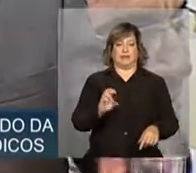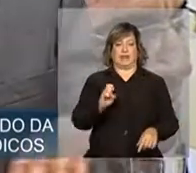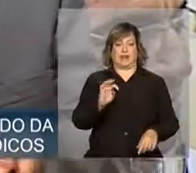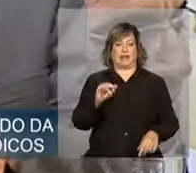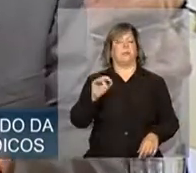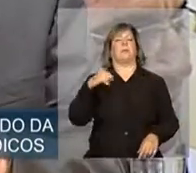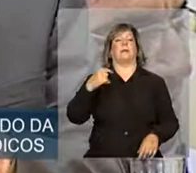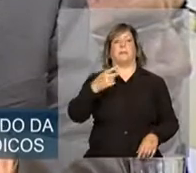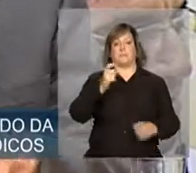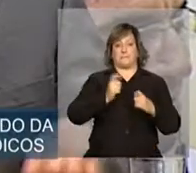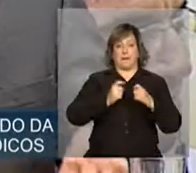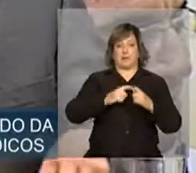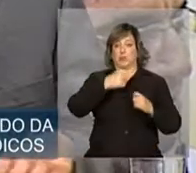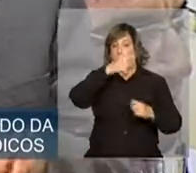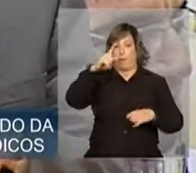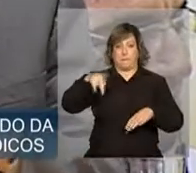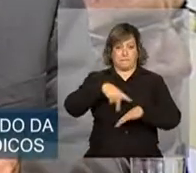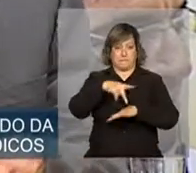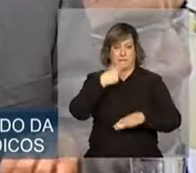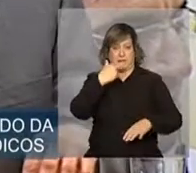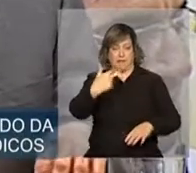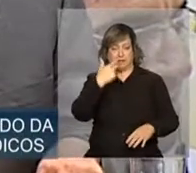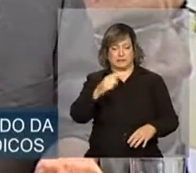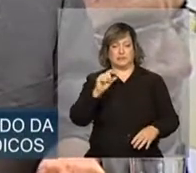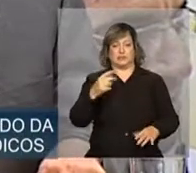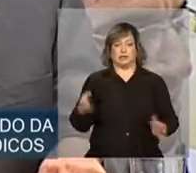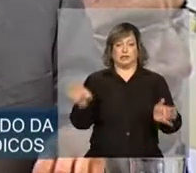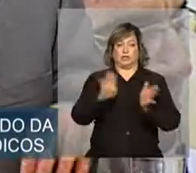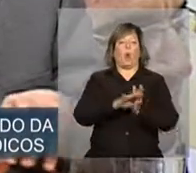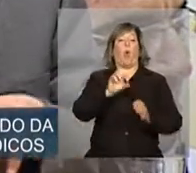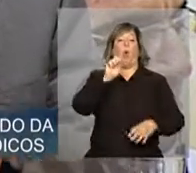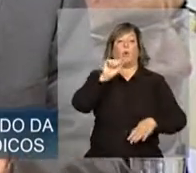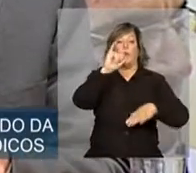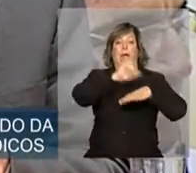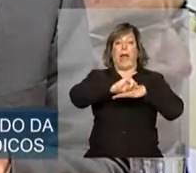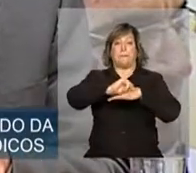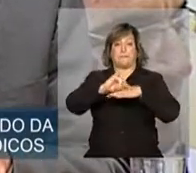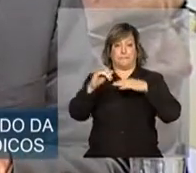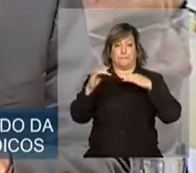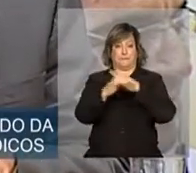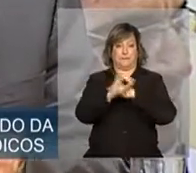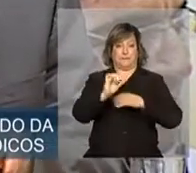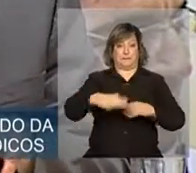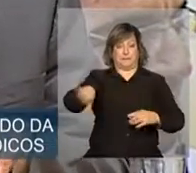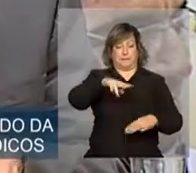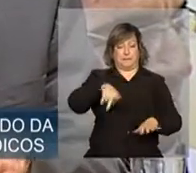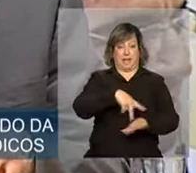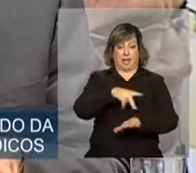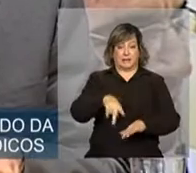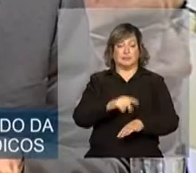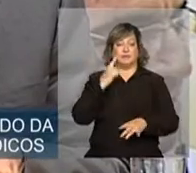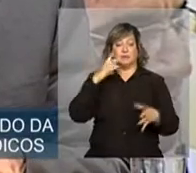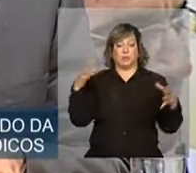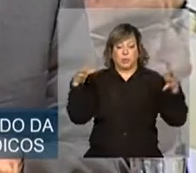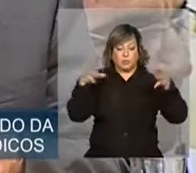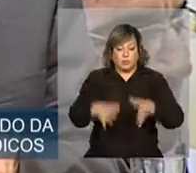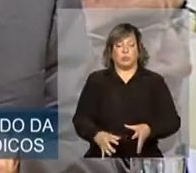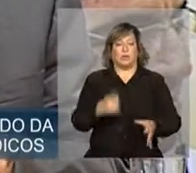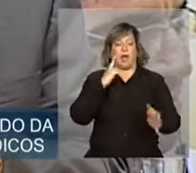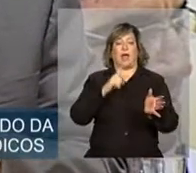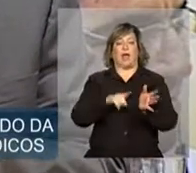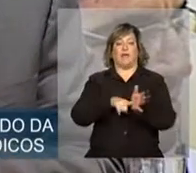estrangeiros nós distribuímos comunista Doutor mosa em oito capitais do país para concentrar o processo de avaliação